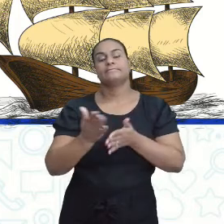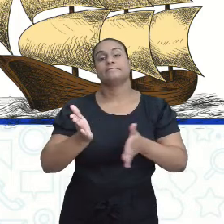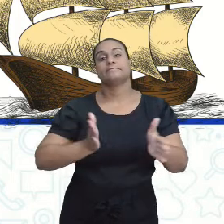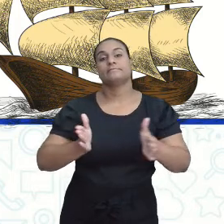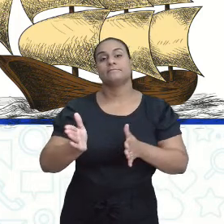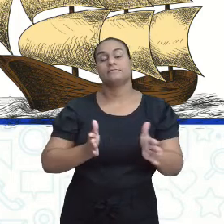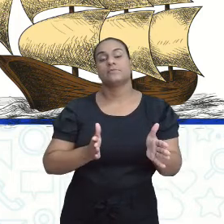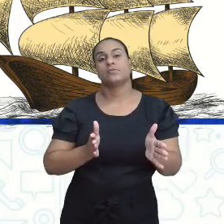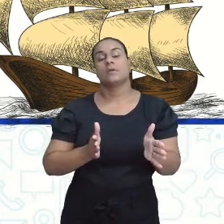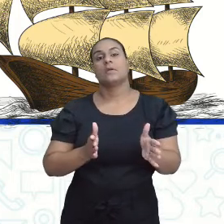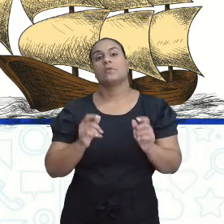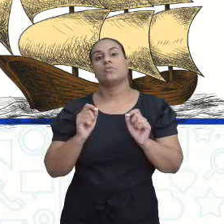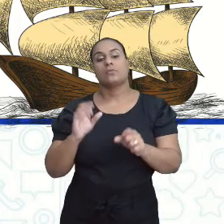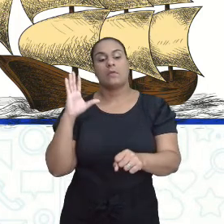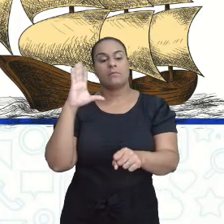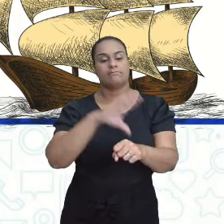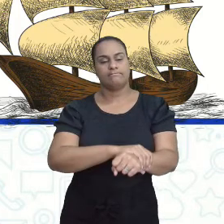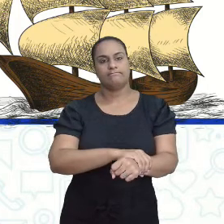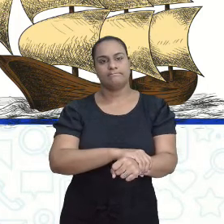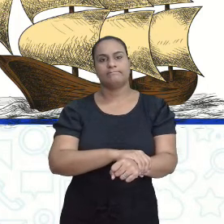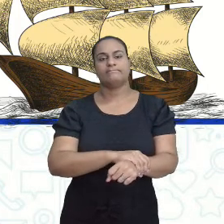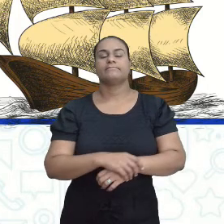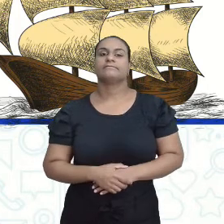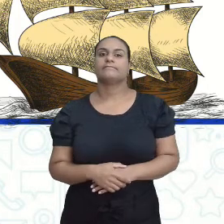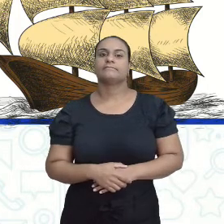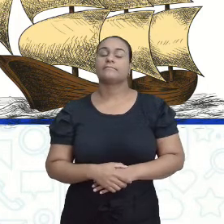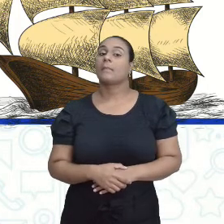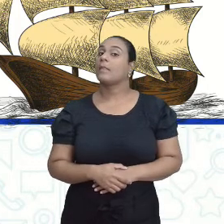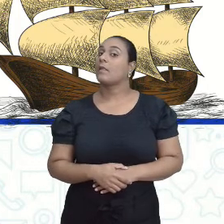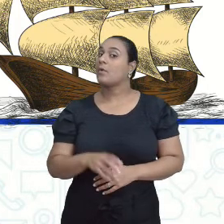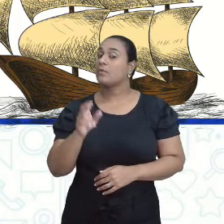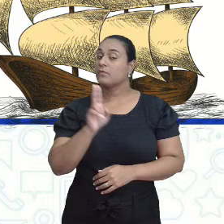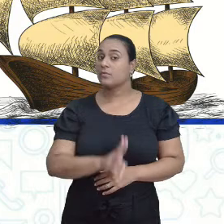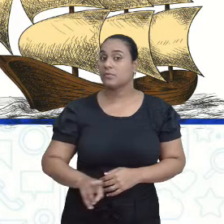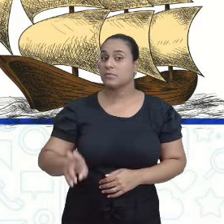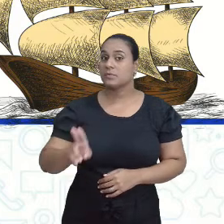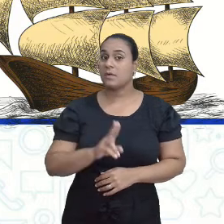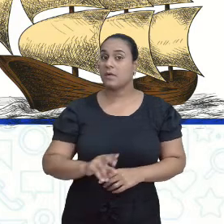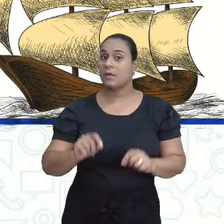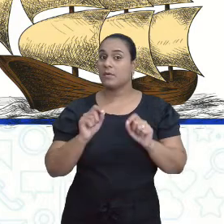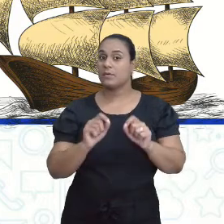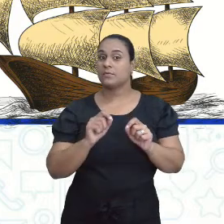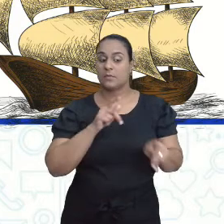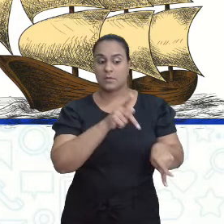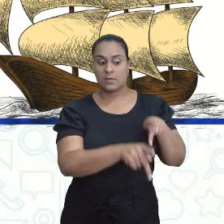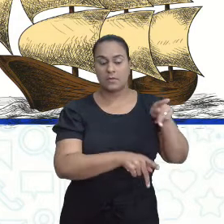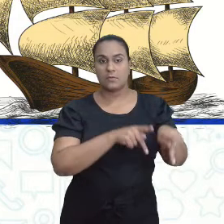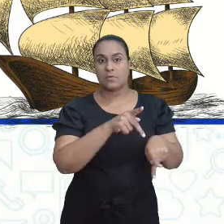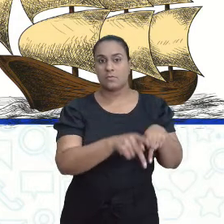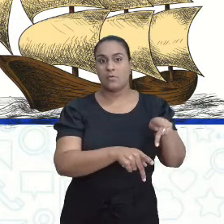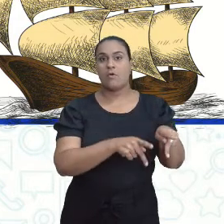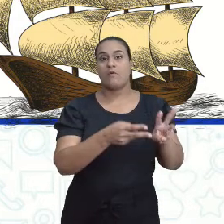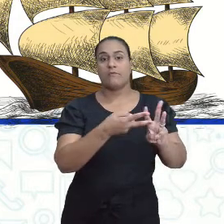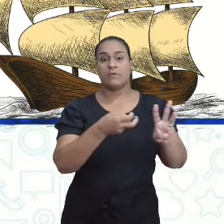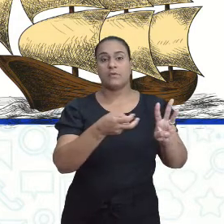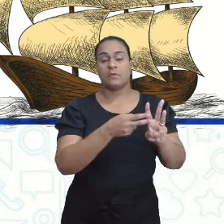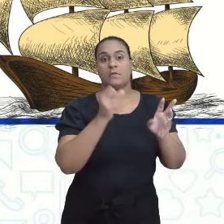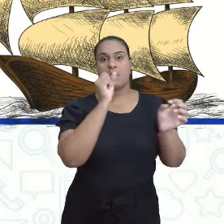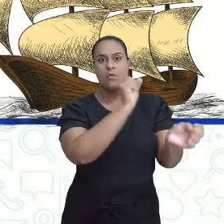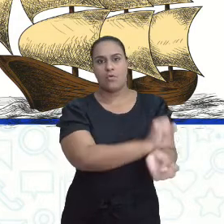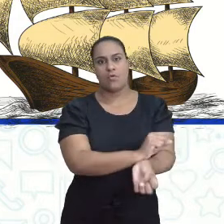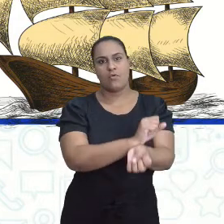de colonização aqui. E foram utilizados também esses povos como mão de obra escrava, certo? Em um